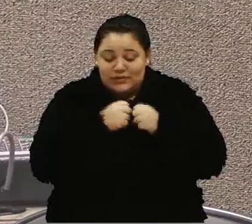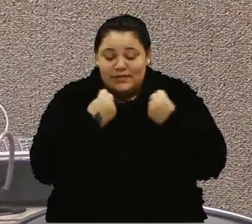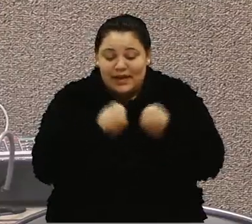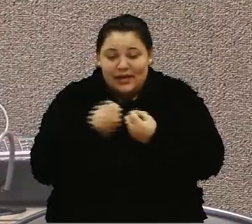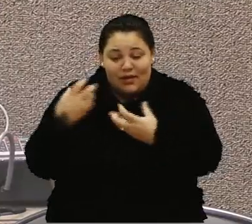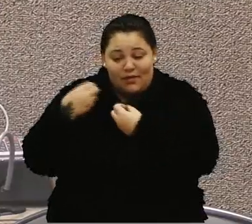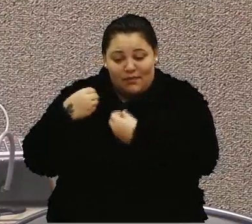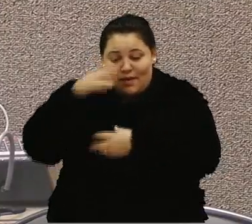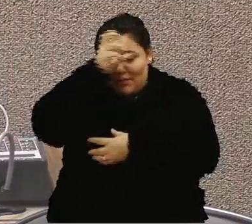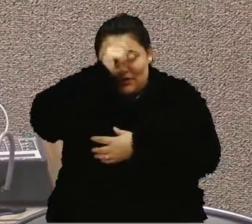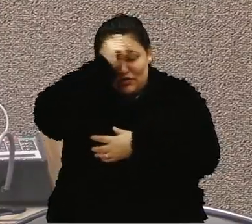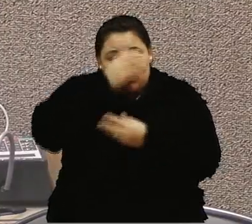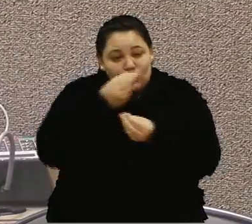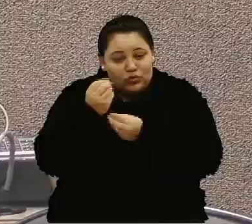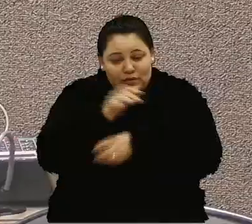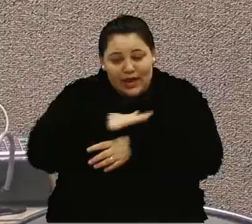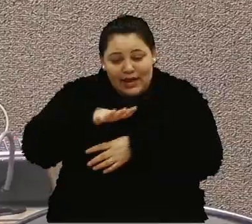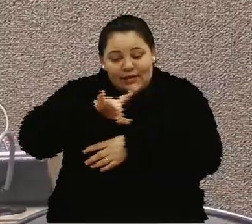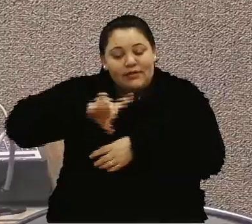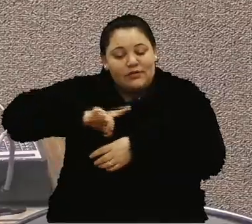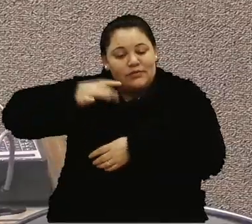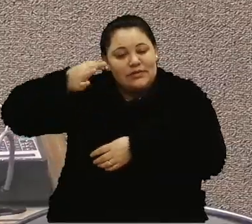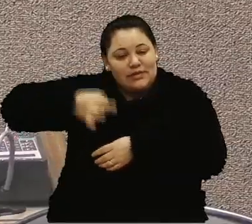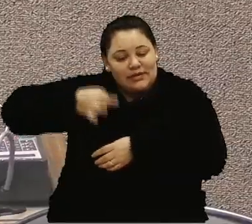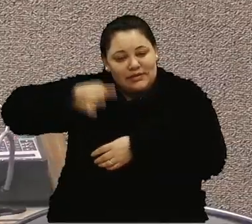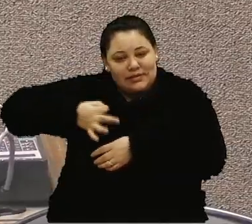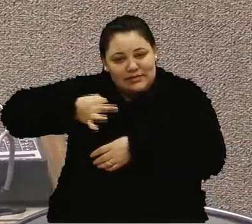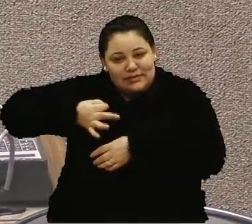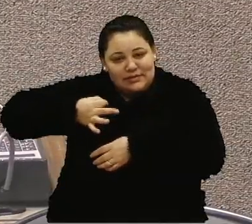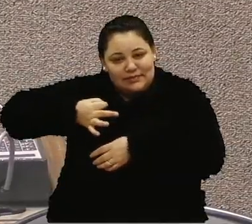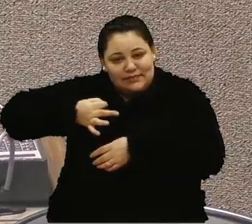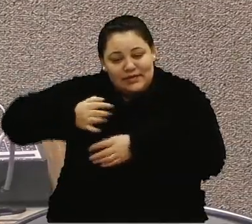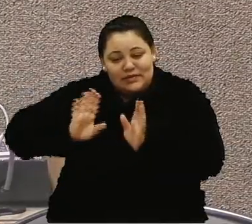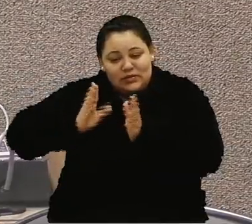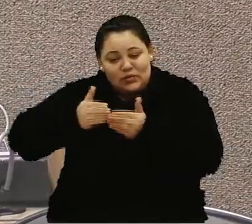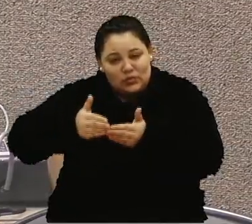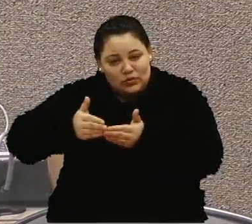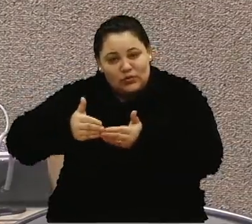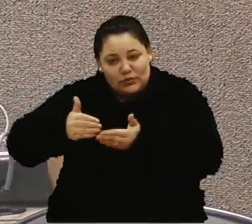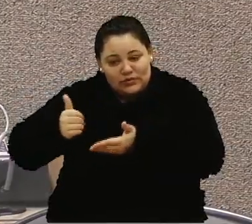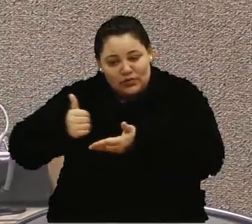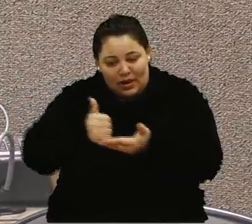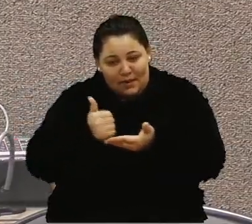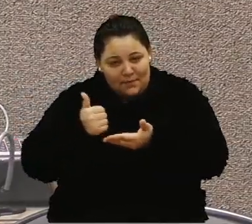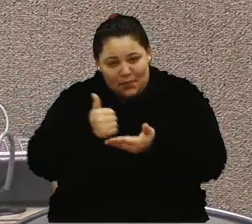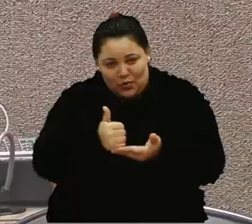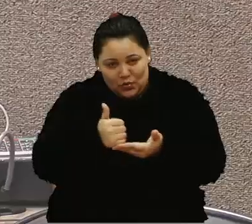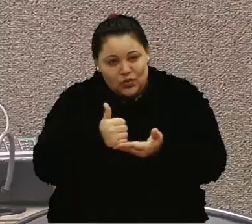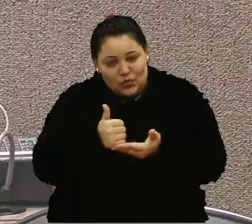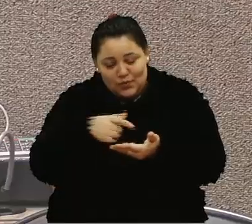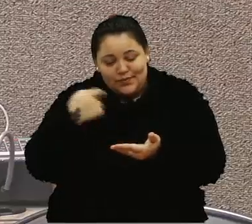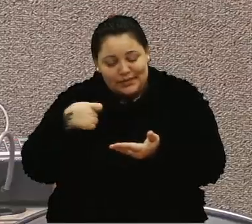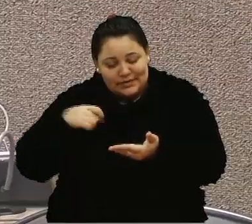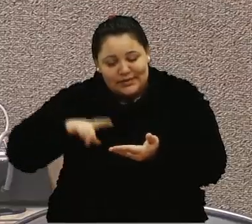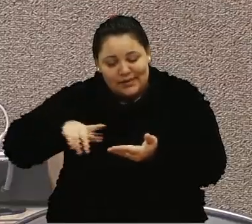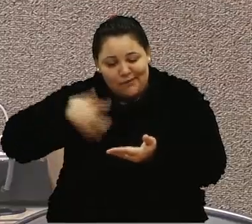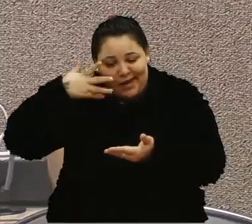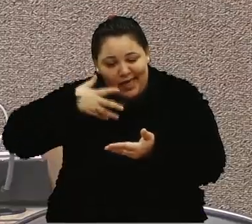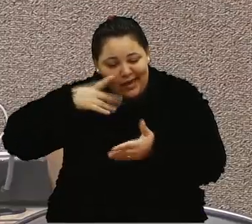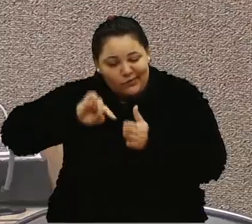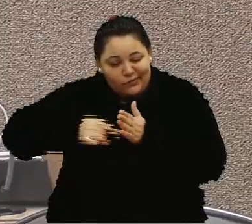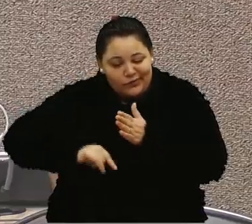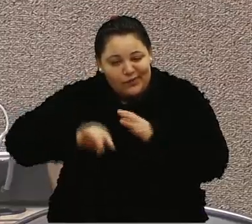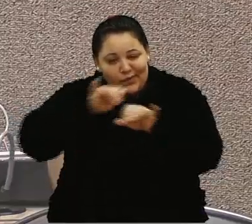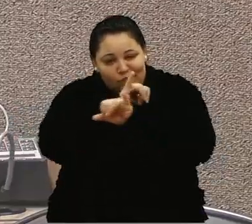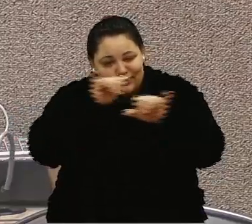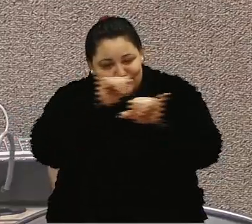certeza que essa frente vai ter que trazer isso, essas discussões, esses debates, essas palestras, esse aprofundamento de qualificação, de